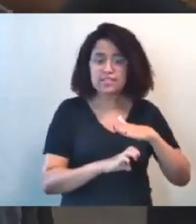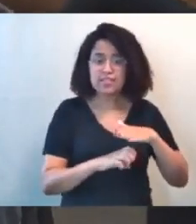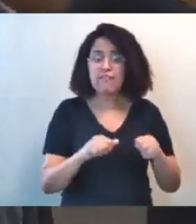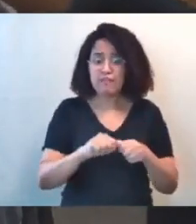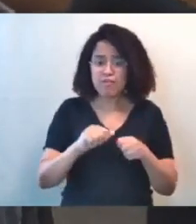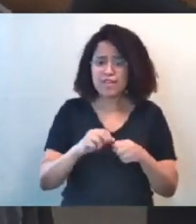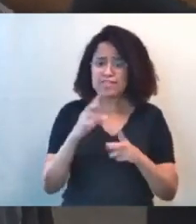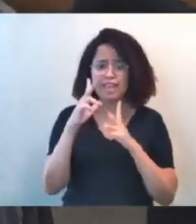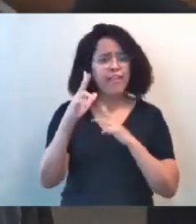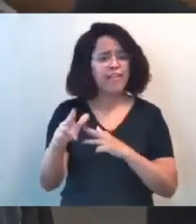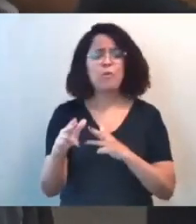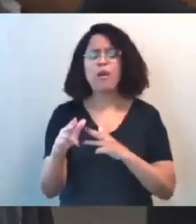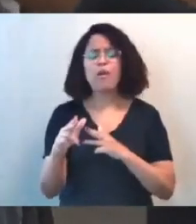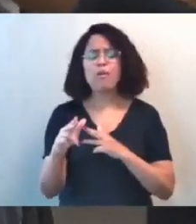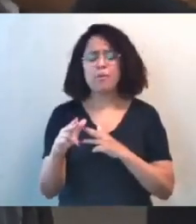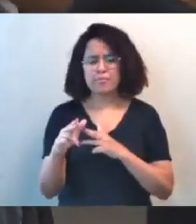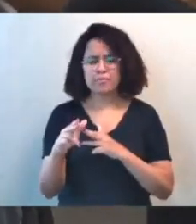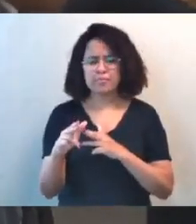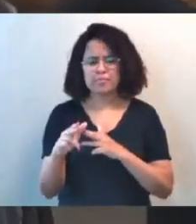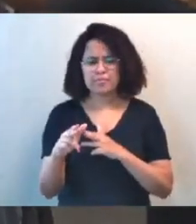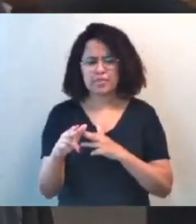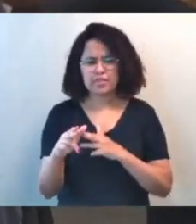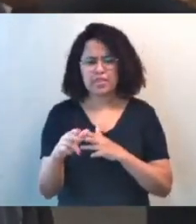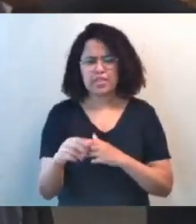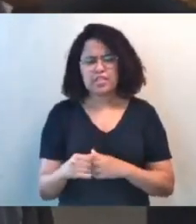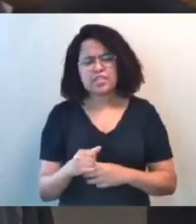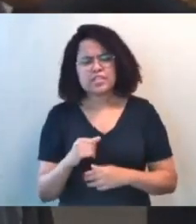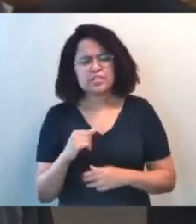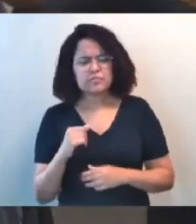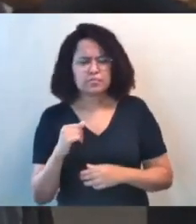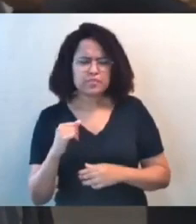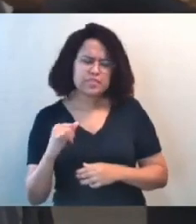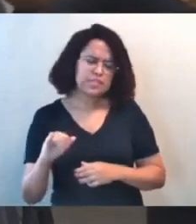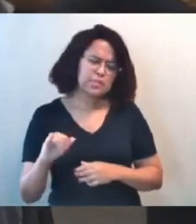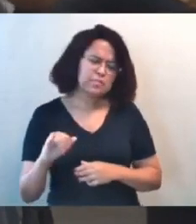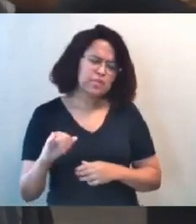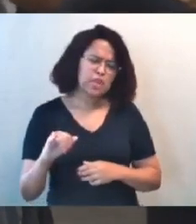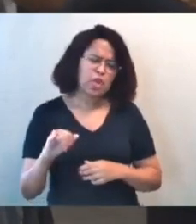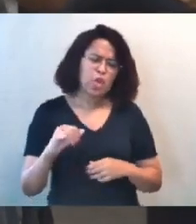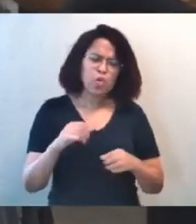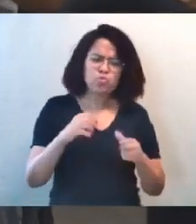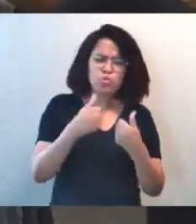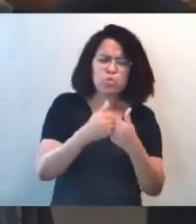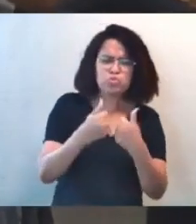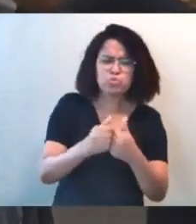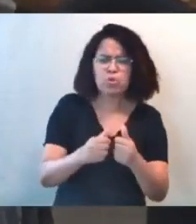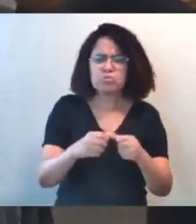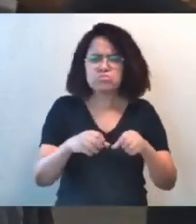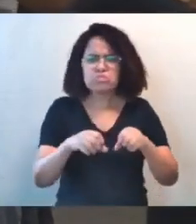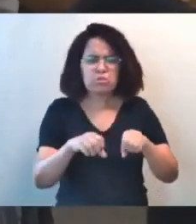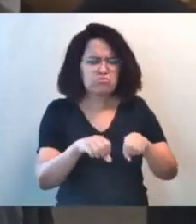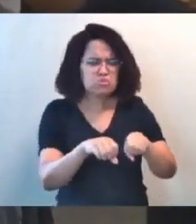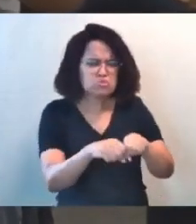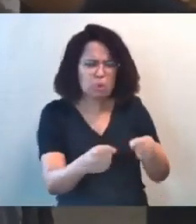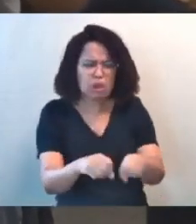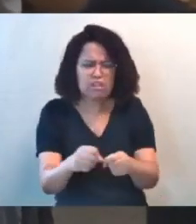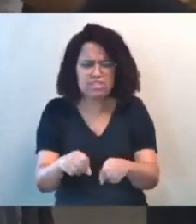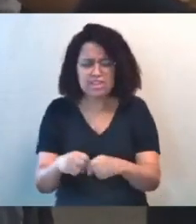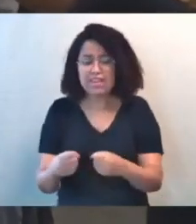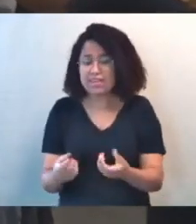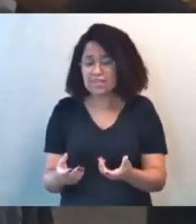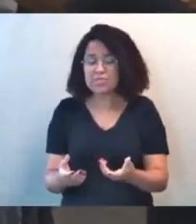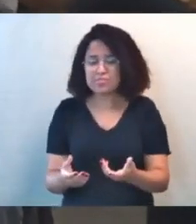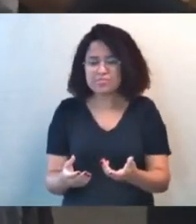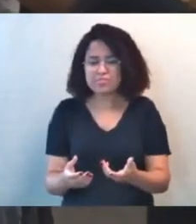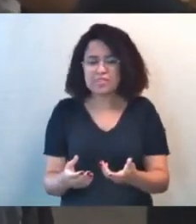Se for, como o senhor falou, que vai até a Estação São Gabriel com a vereadora Loide, vá também até a